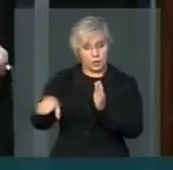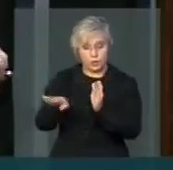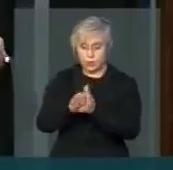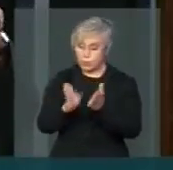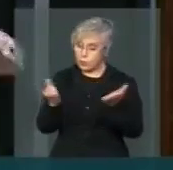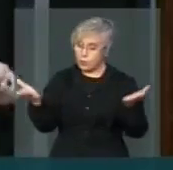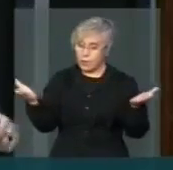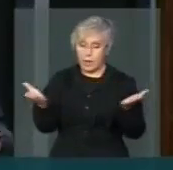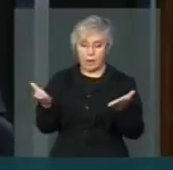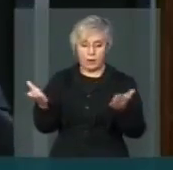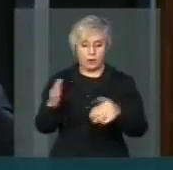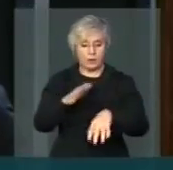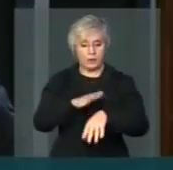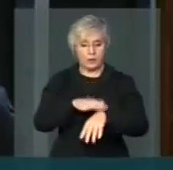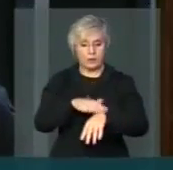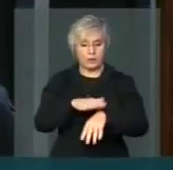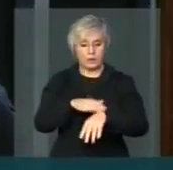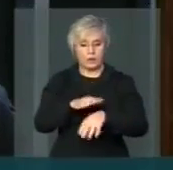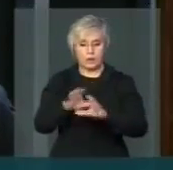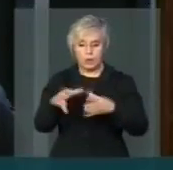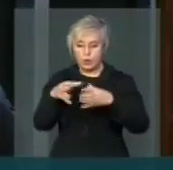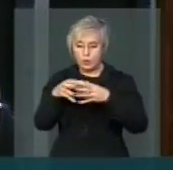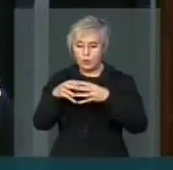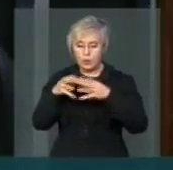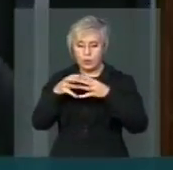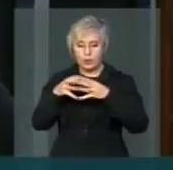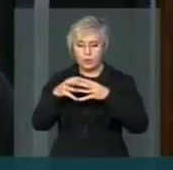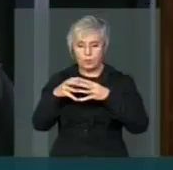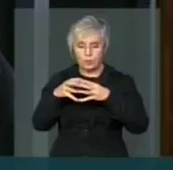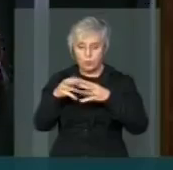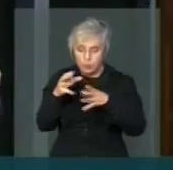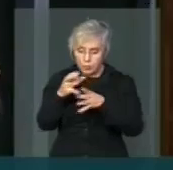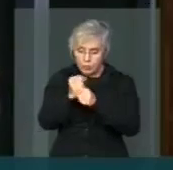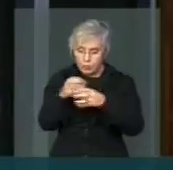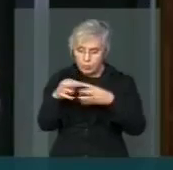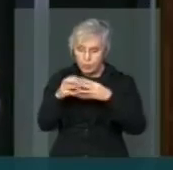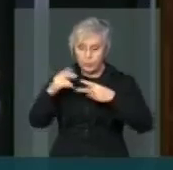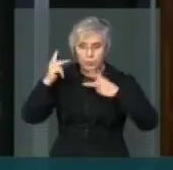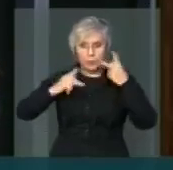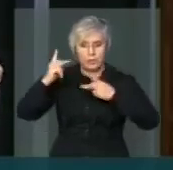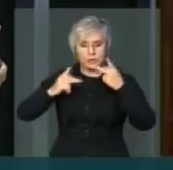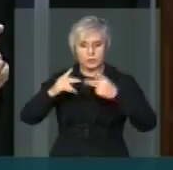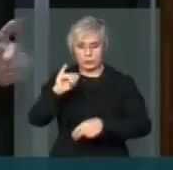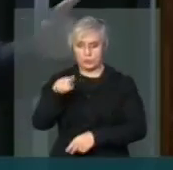vez e a hora do núcleo político. E se a gente se omite...